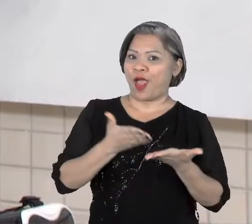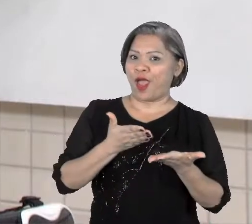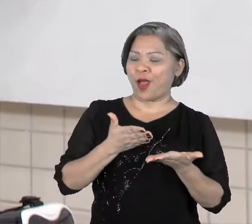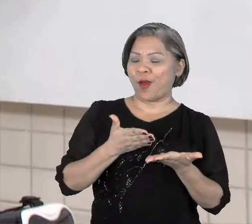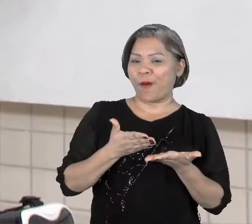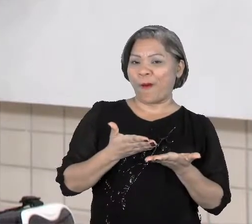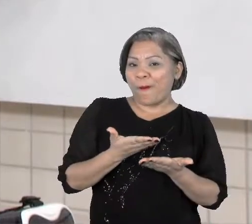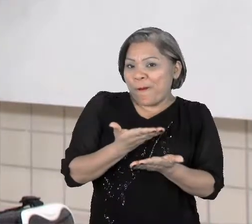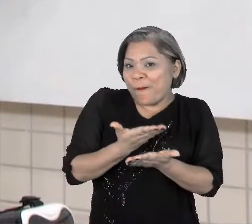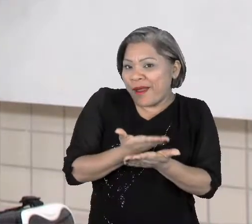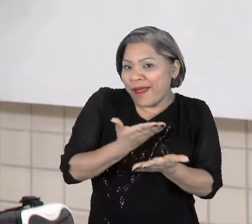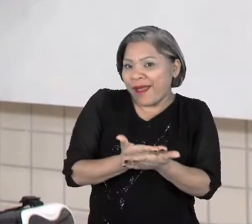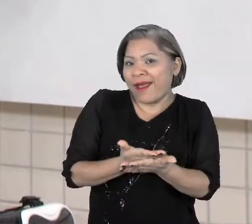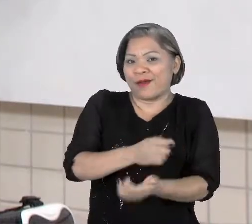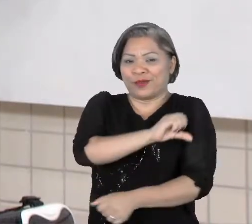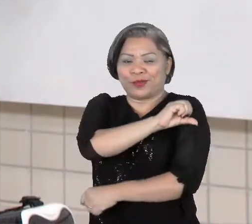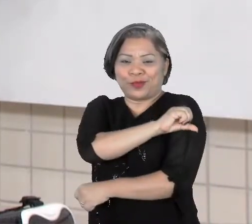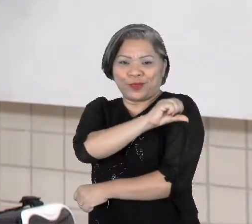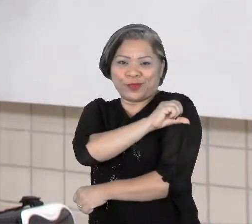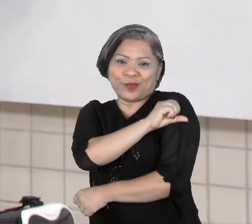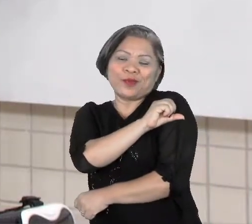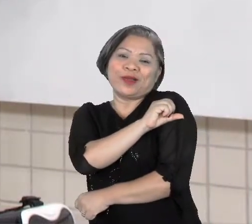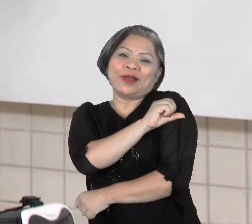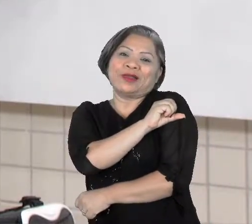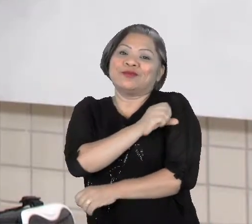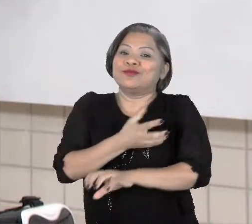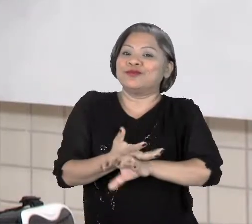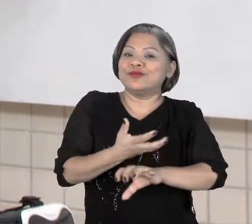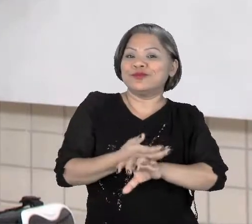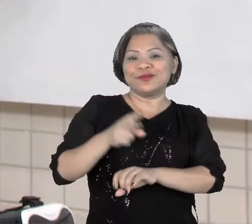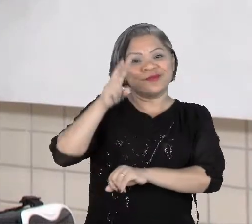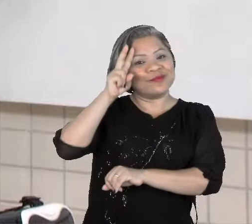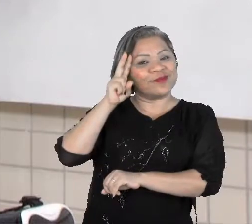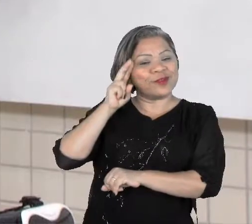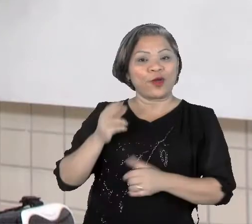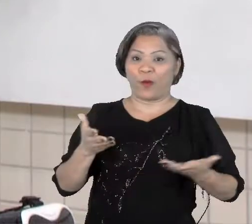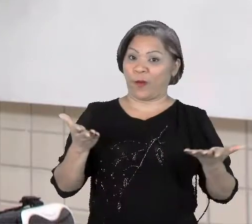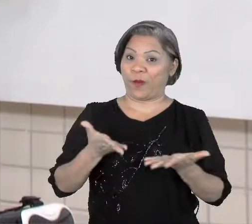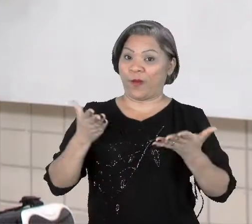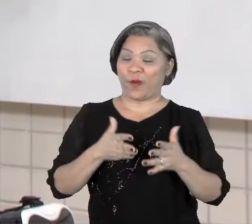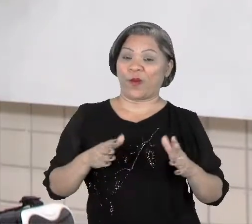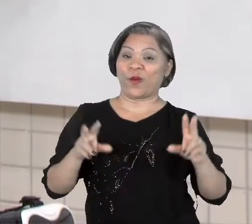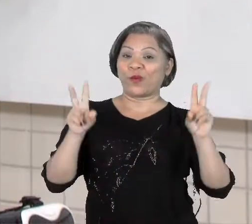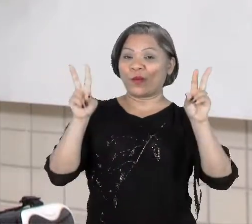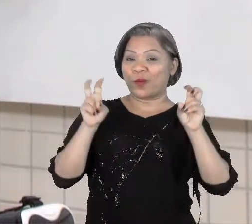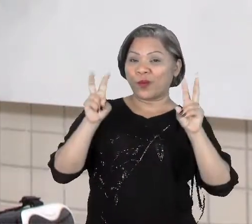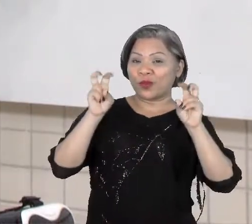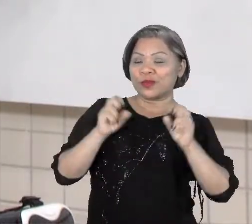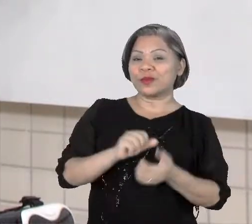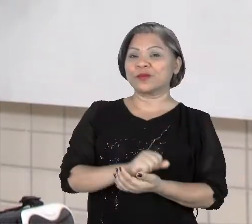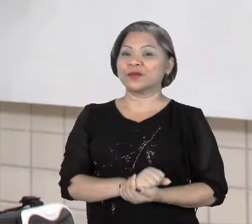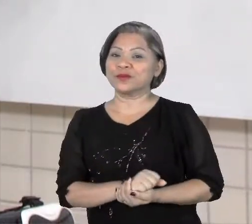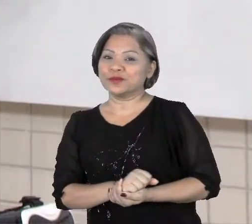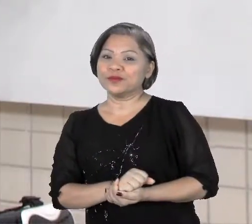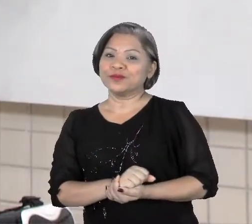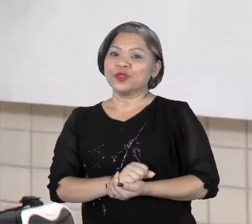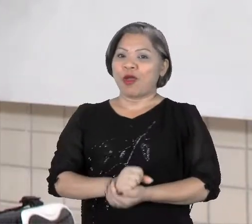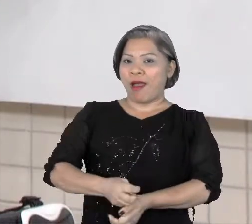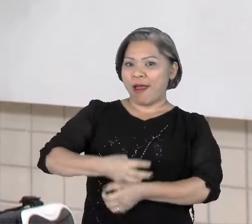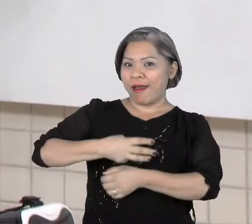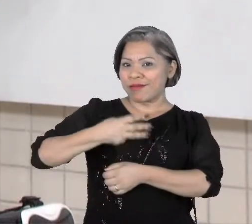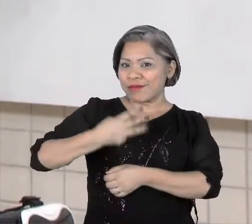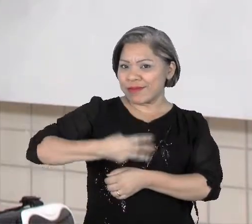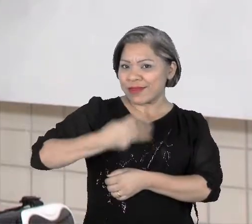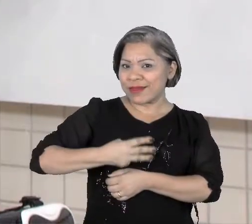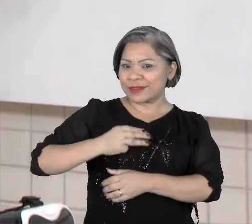9º ano, disciplina História. Hoje o nosso assunto é a terceira revolução